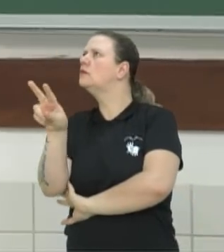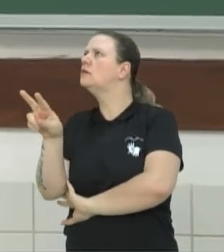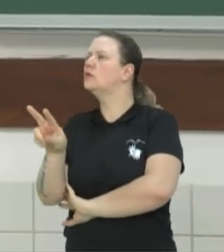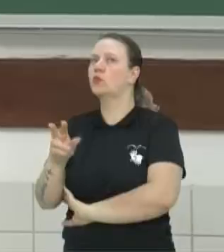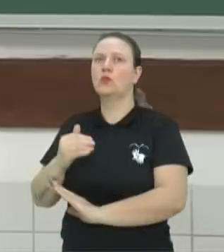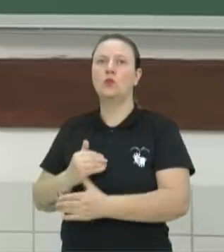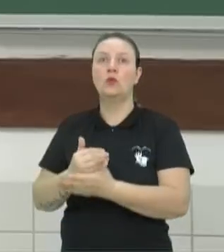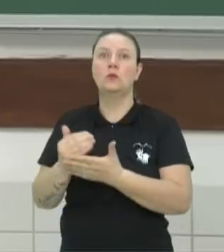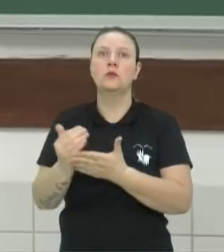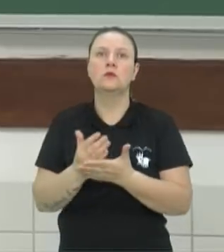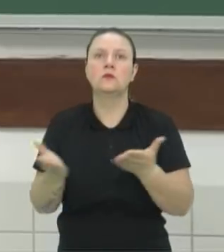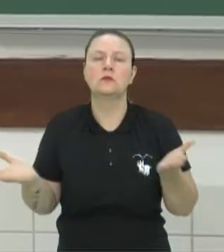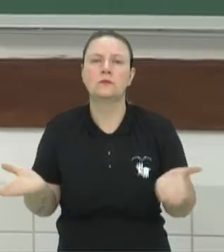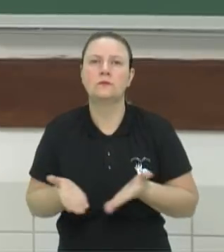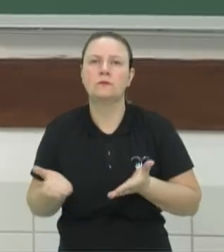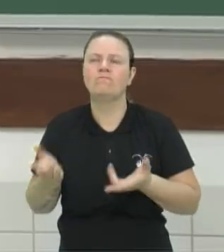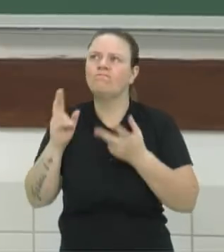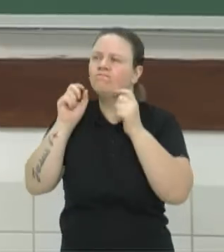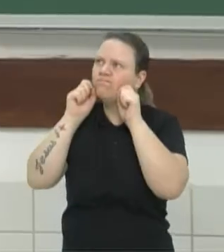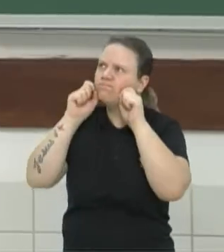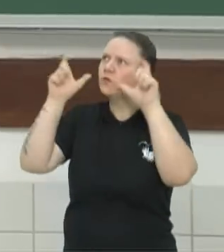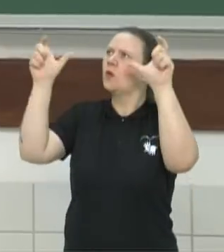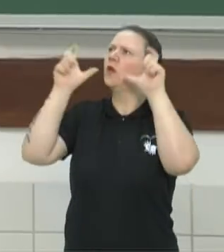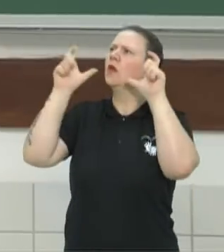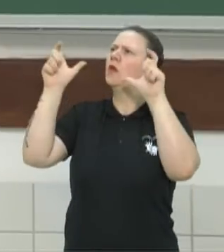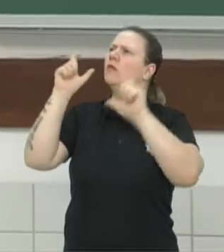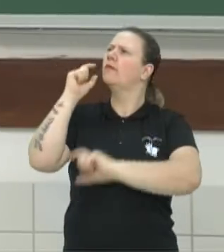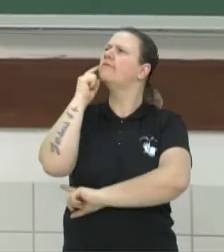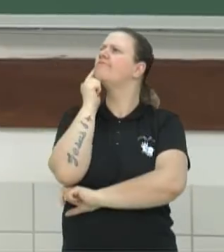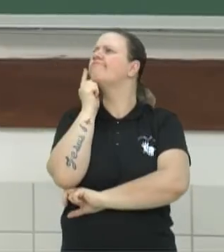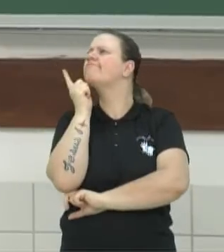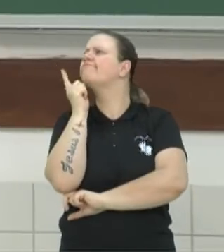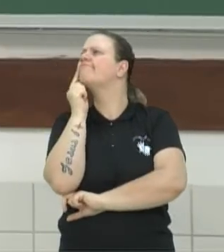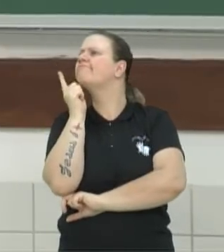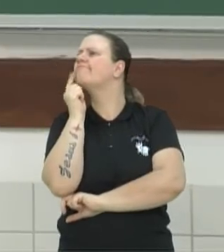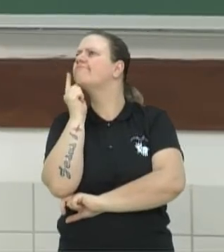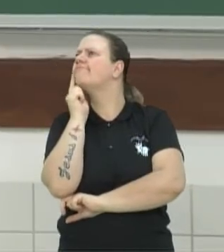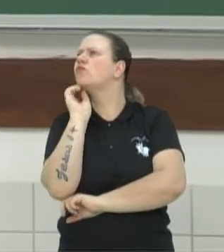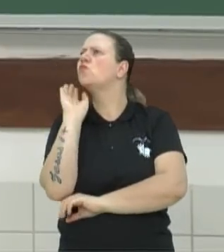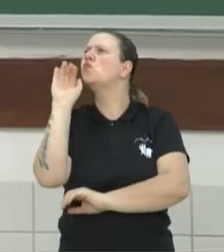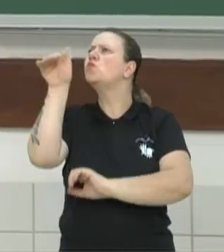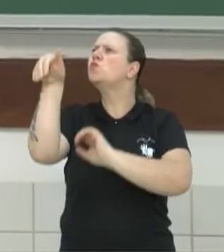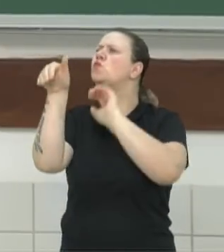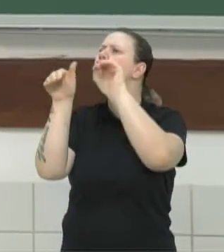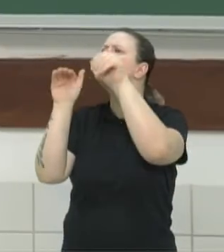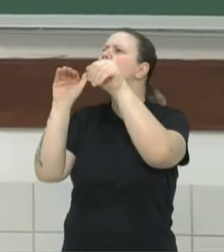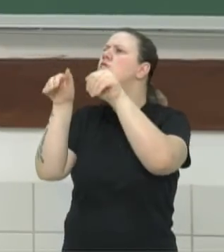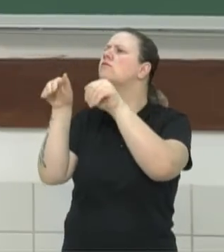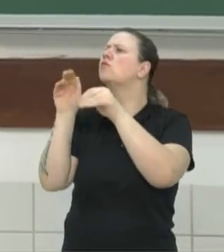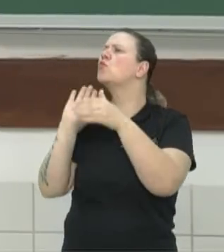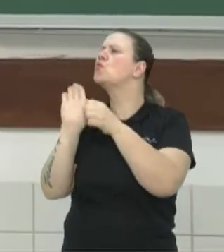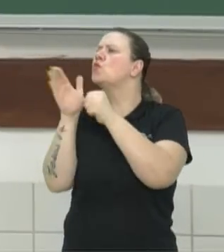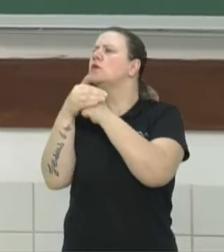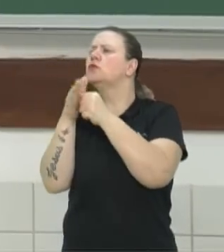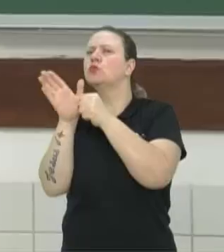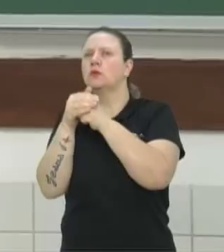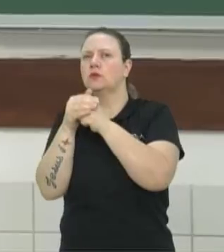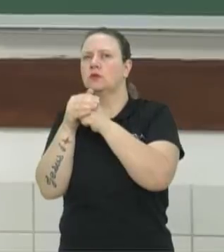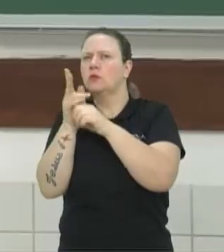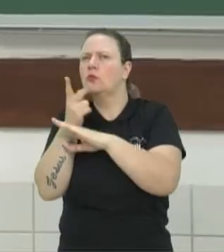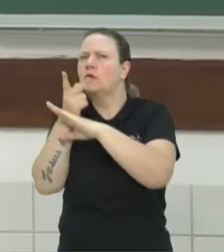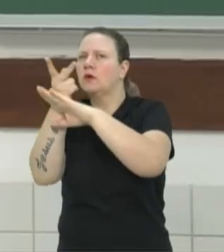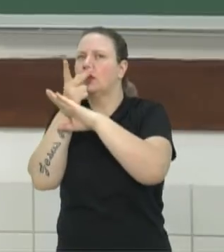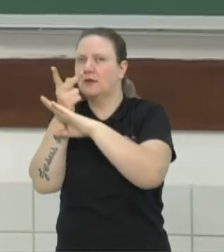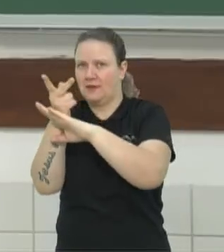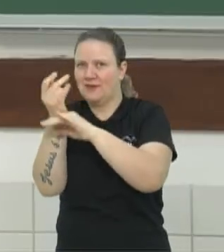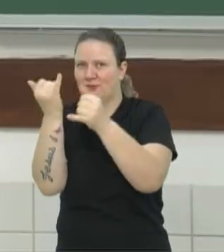atenção naquilo que está escrito por trás, naquilo que está implícito naquele cartaz, ok? Eu espero